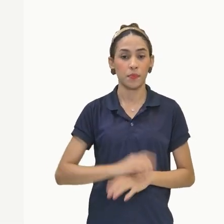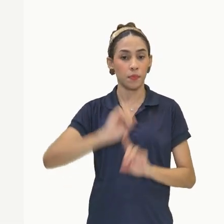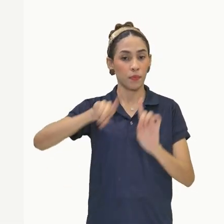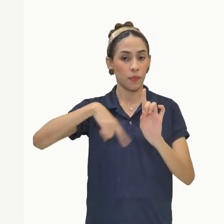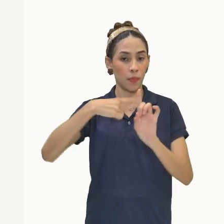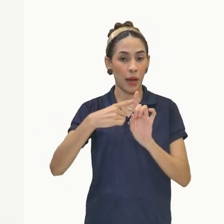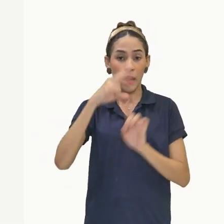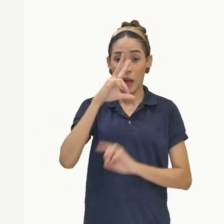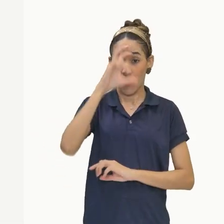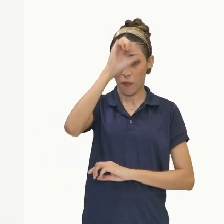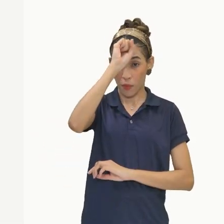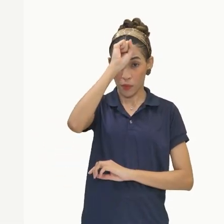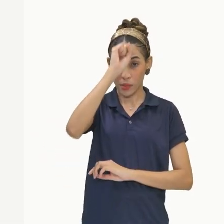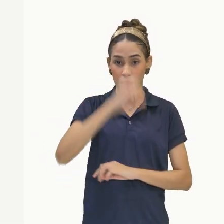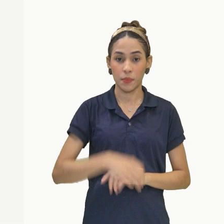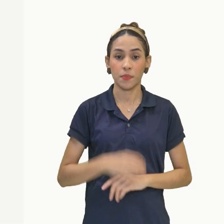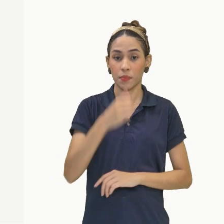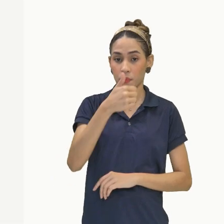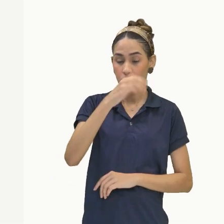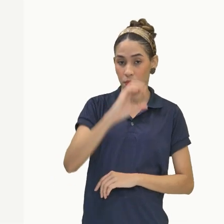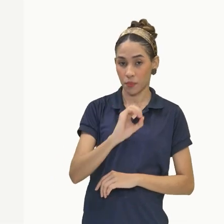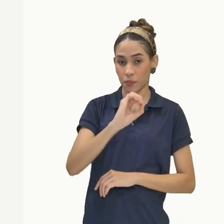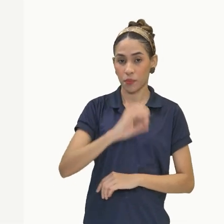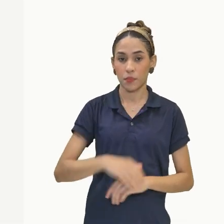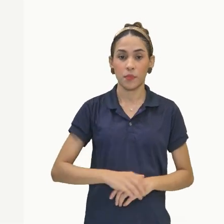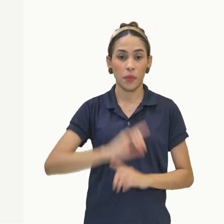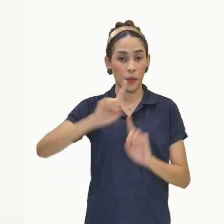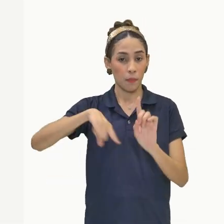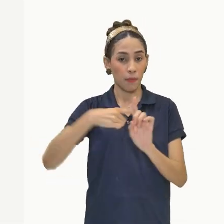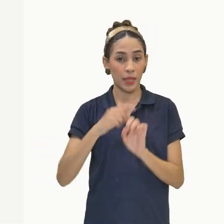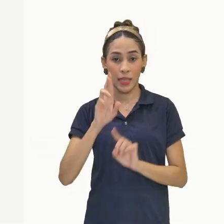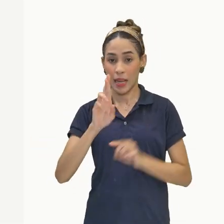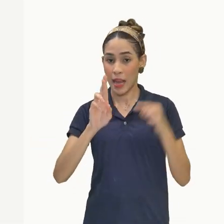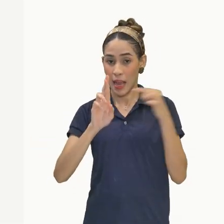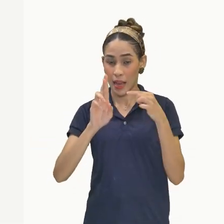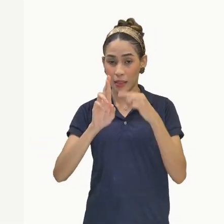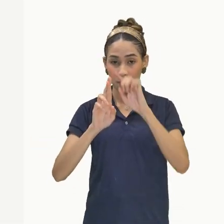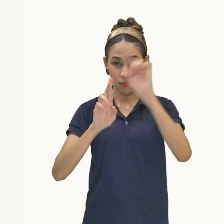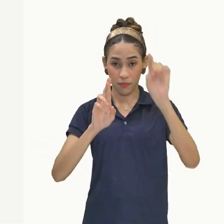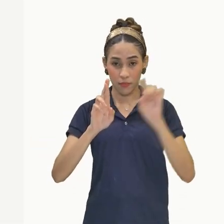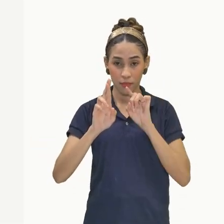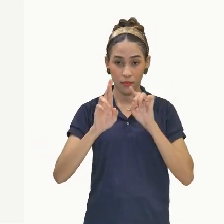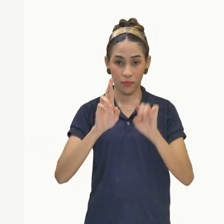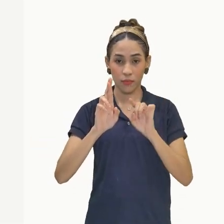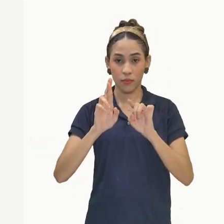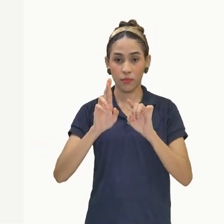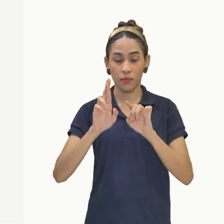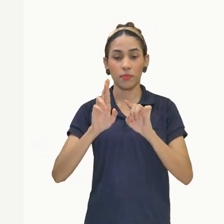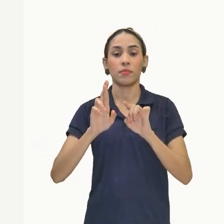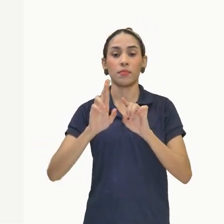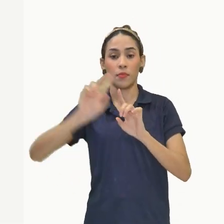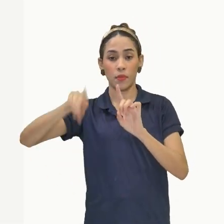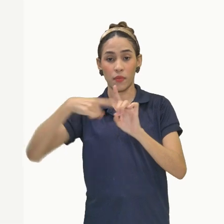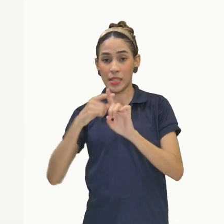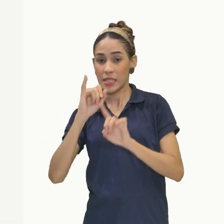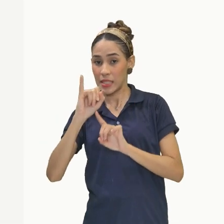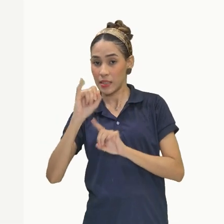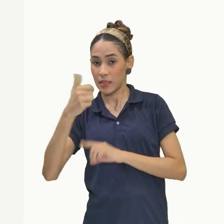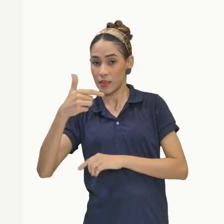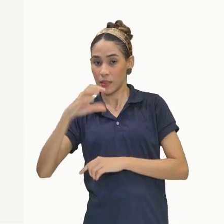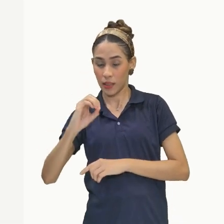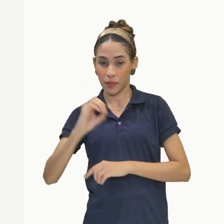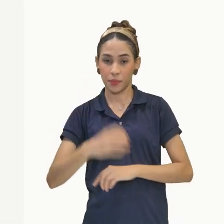contra a eletromotriz é 10. O valor do R a gente vai descobrir, mas a corrente elétrica também é 10, como a gente viu lá no